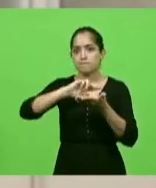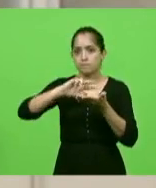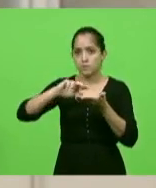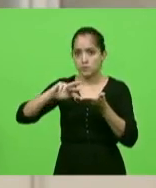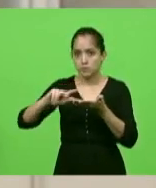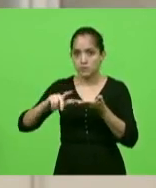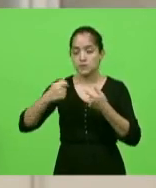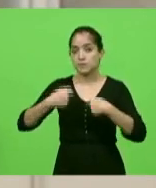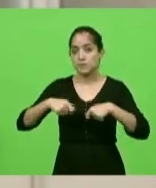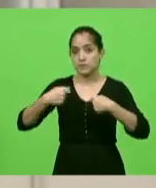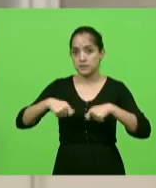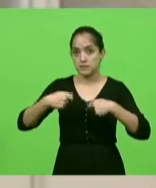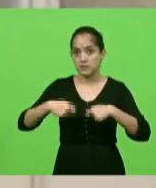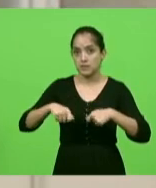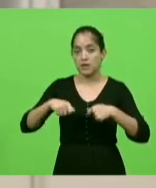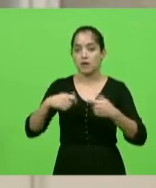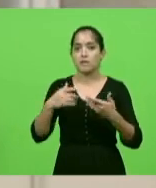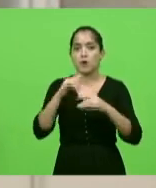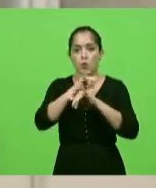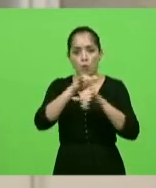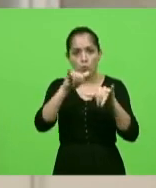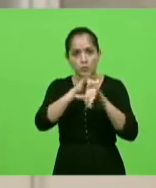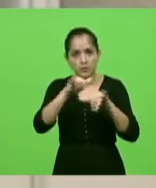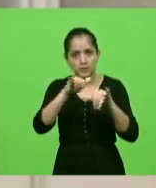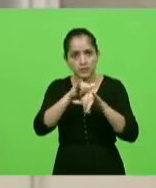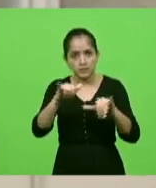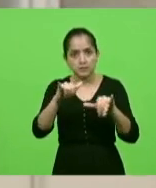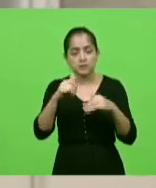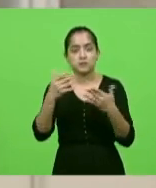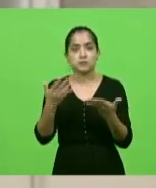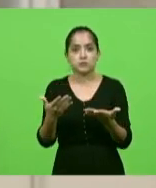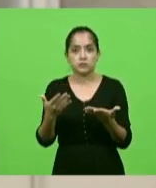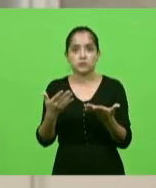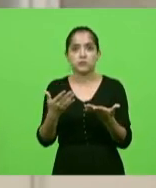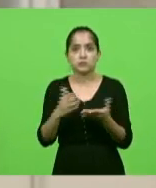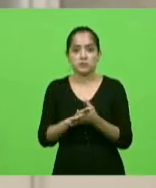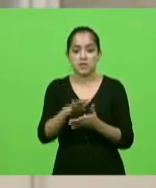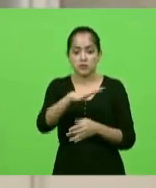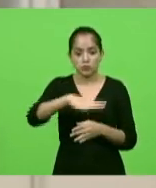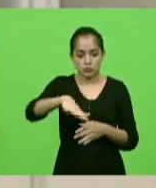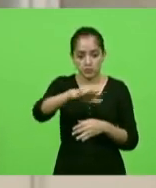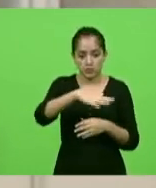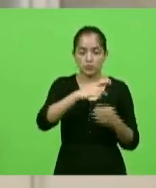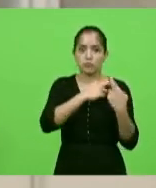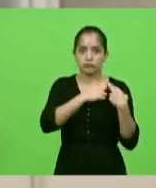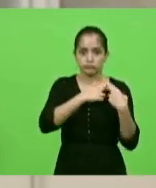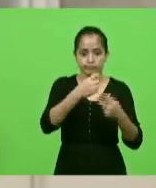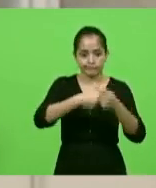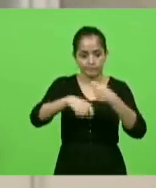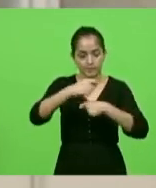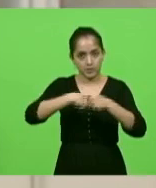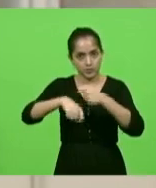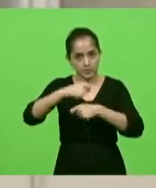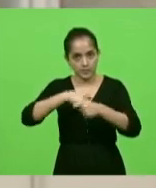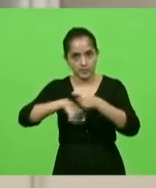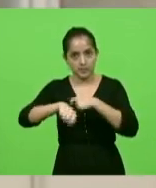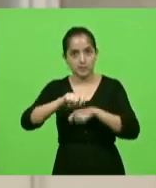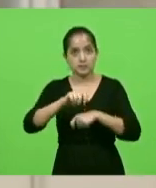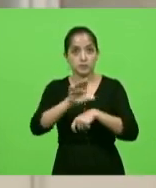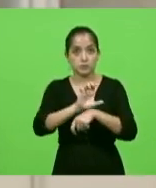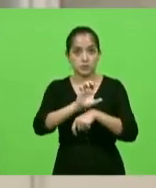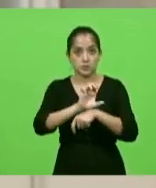é comunicando que a gente através do setor e competência da administração